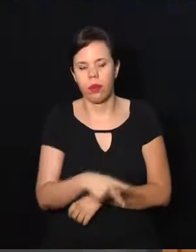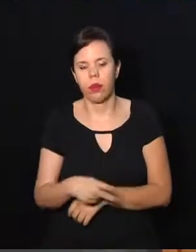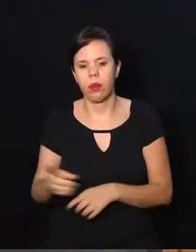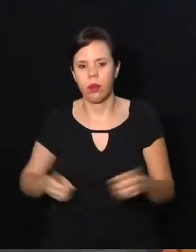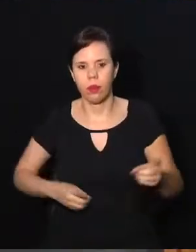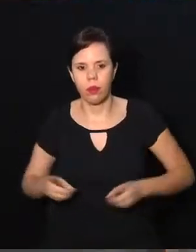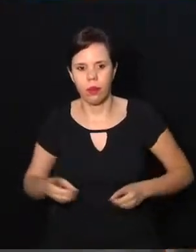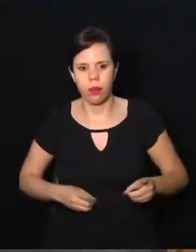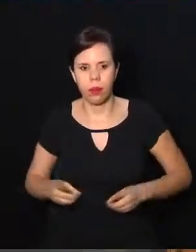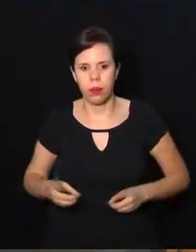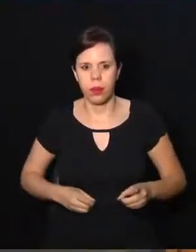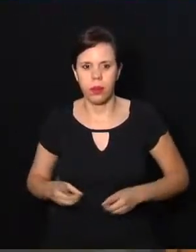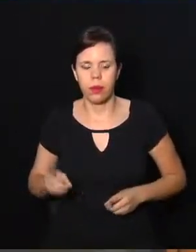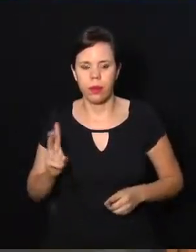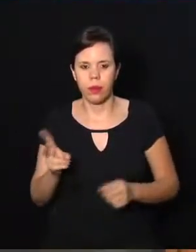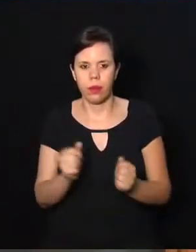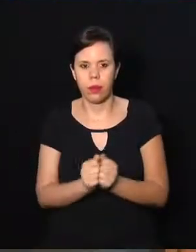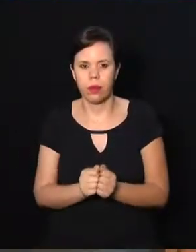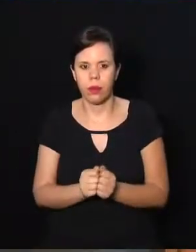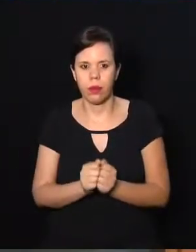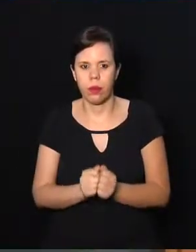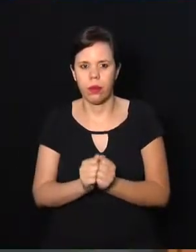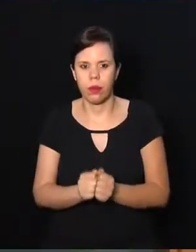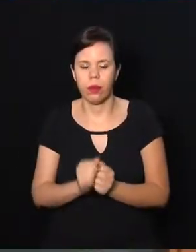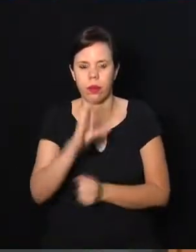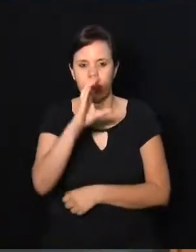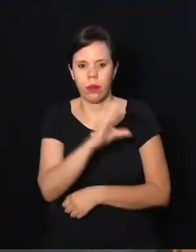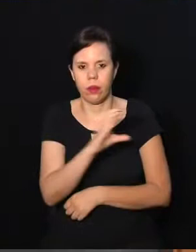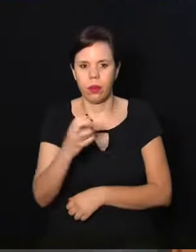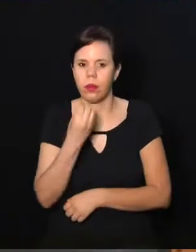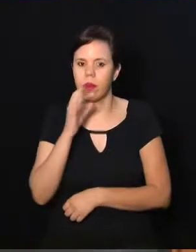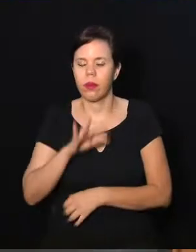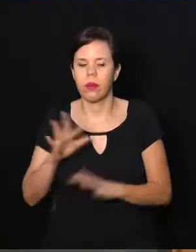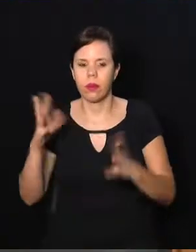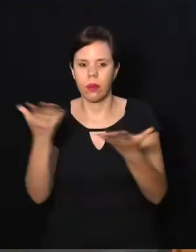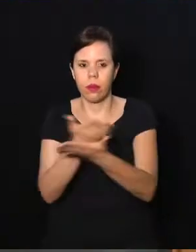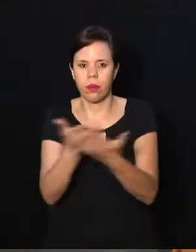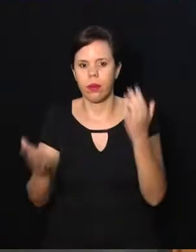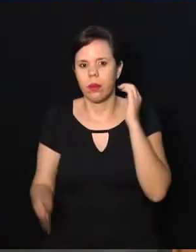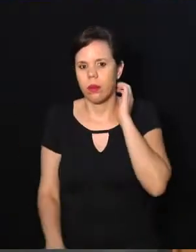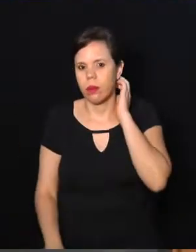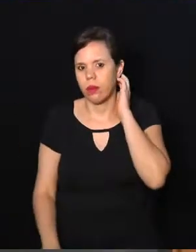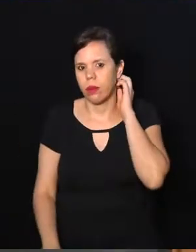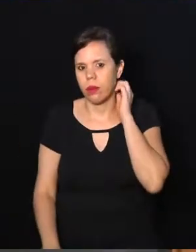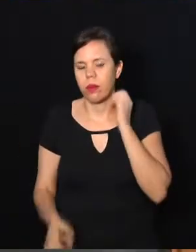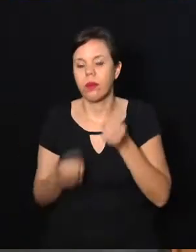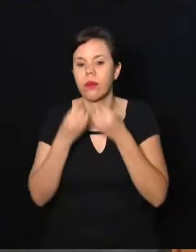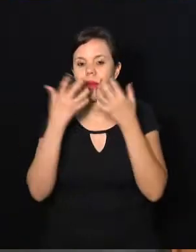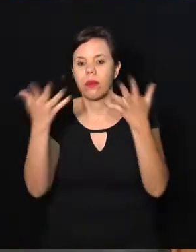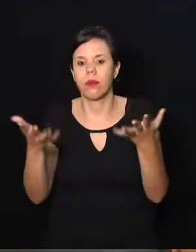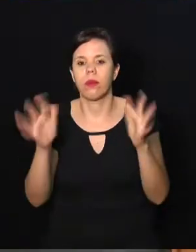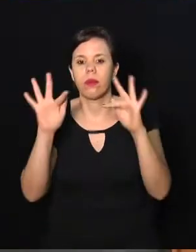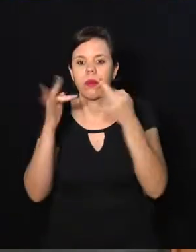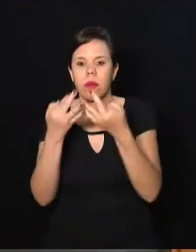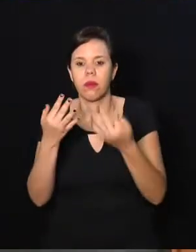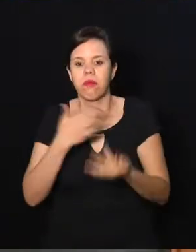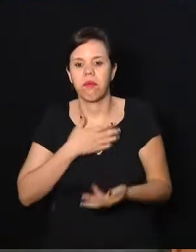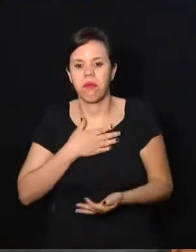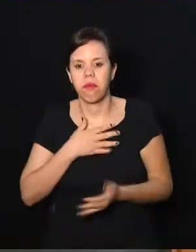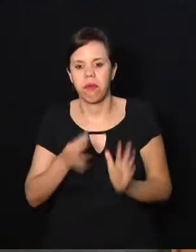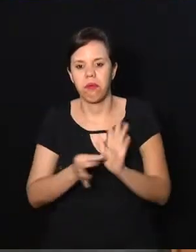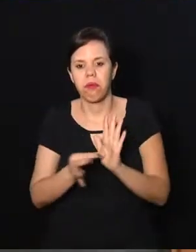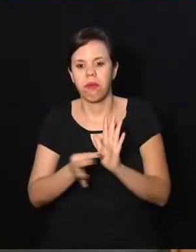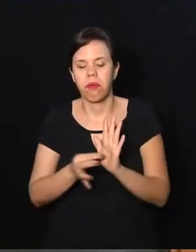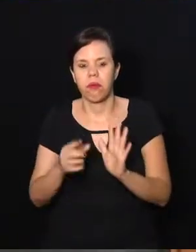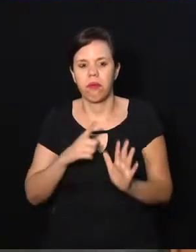sempre juntos na diocese. E a todos, o meu boa tarde. Falar de família, para mim,